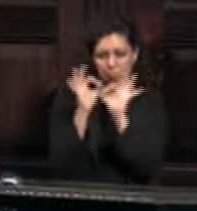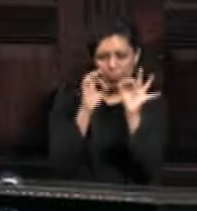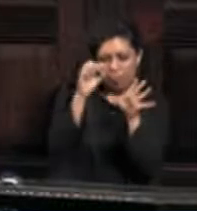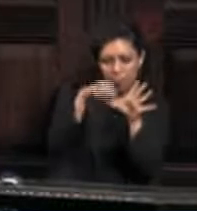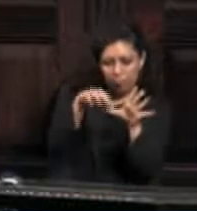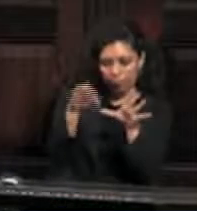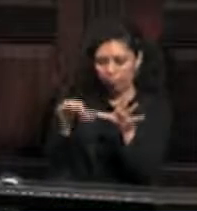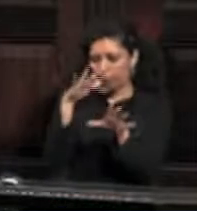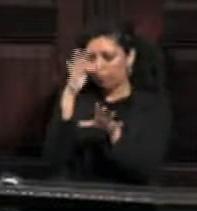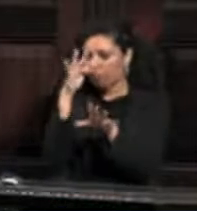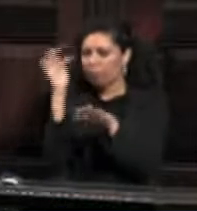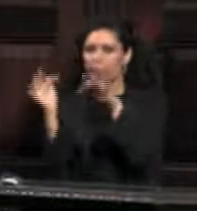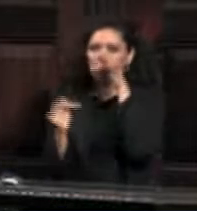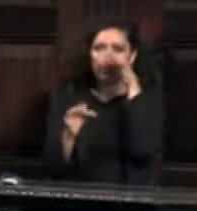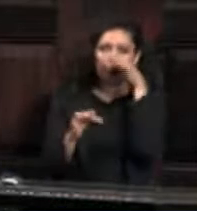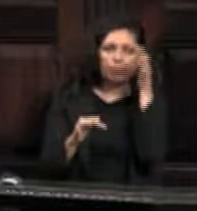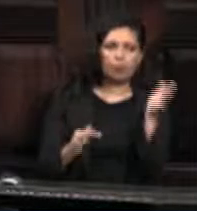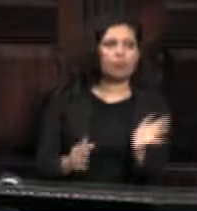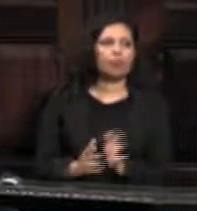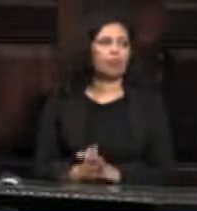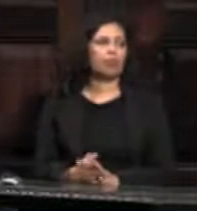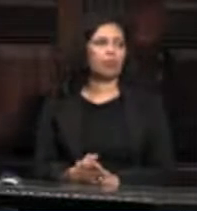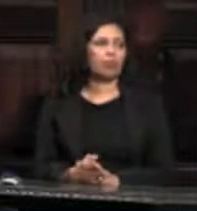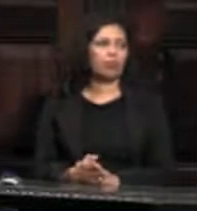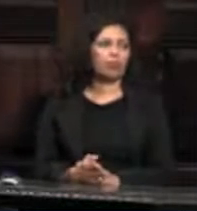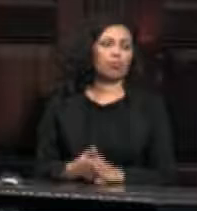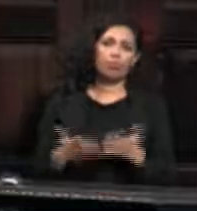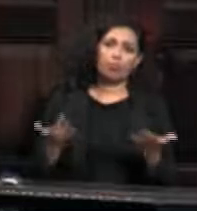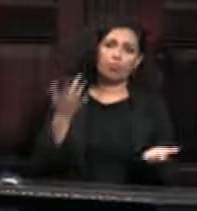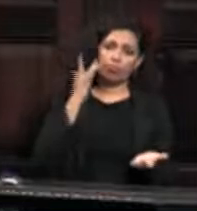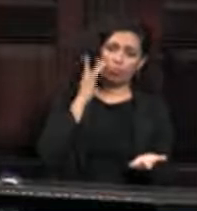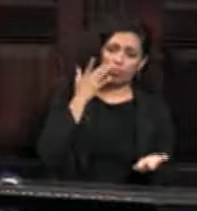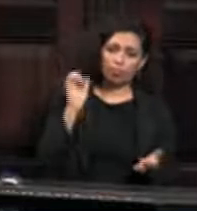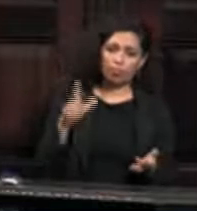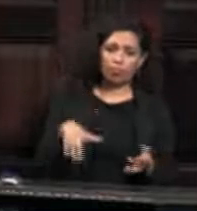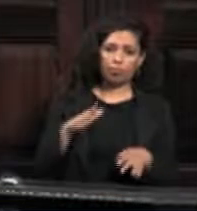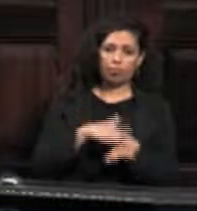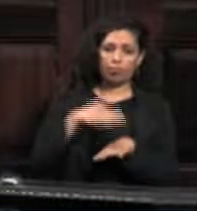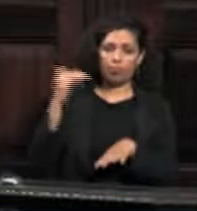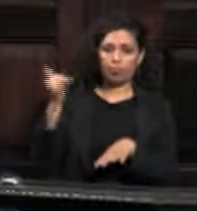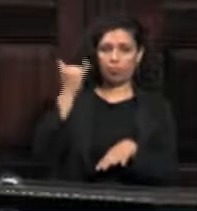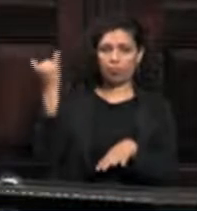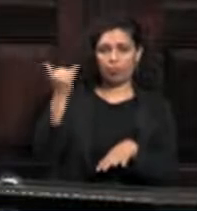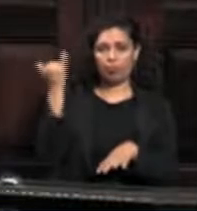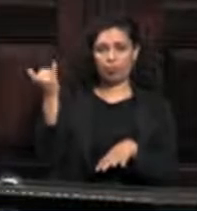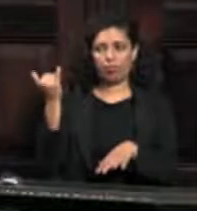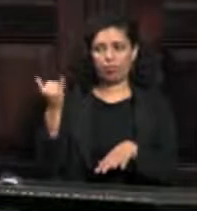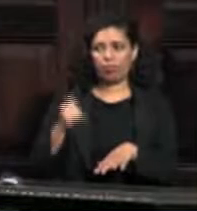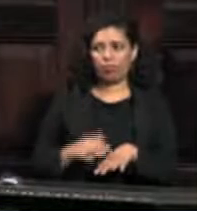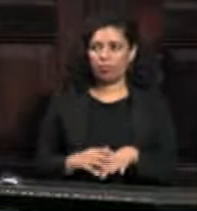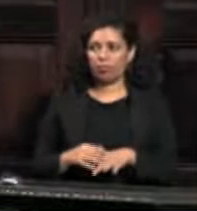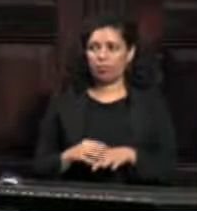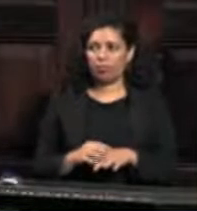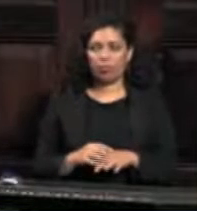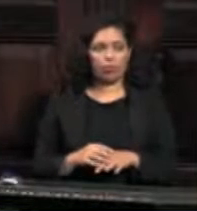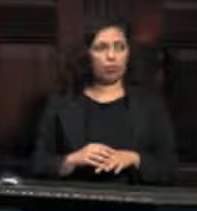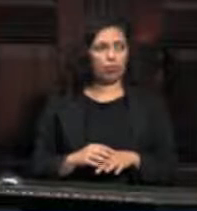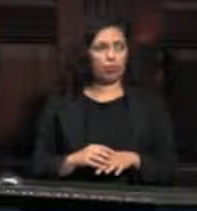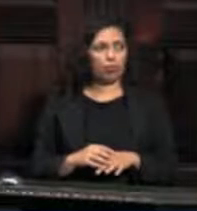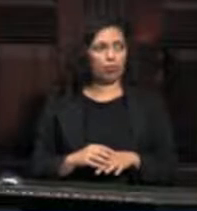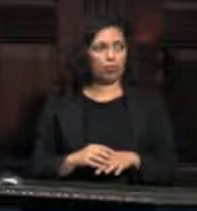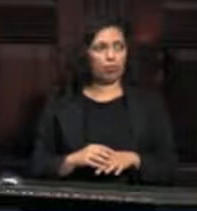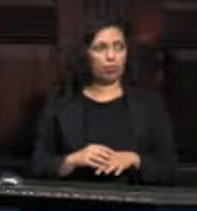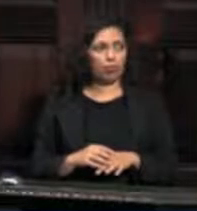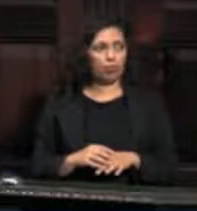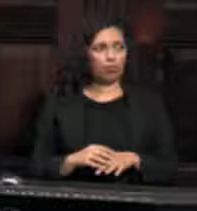E isso é muito significativo. É muito significativo